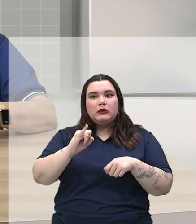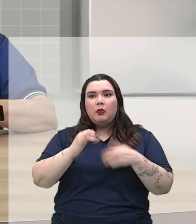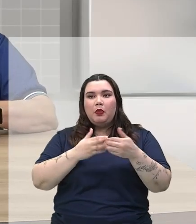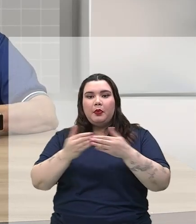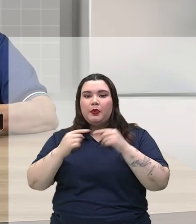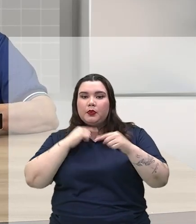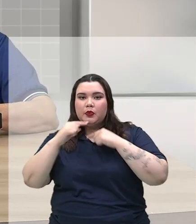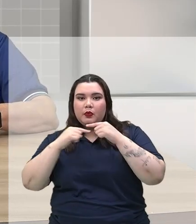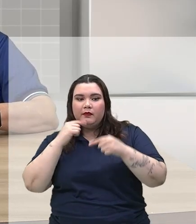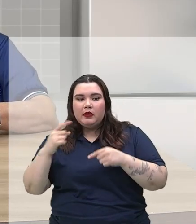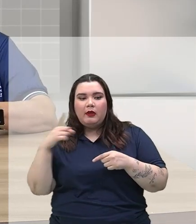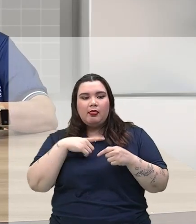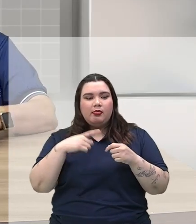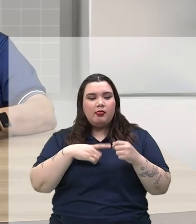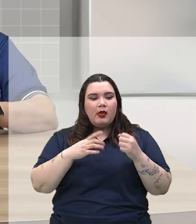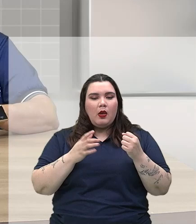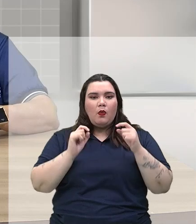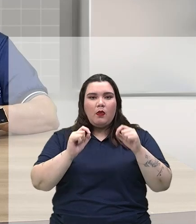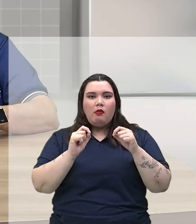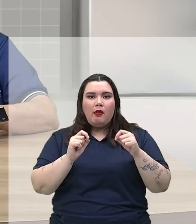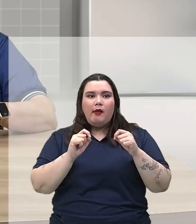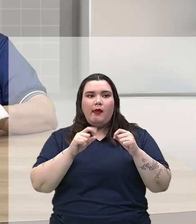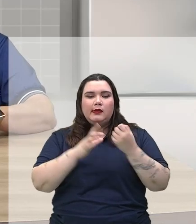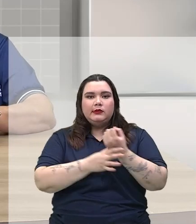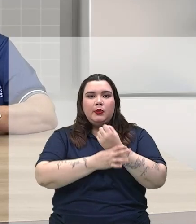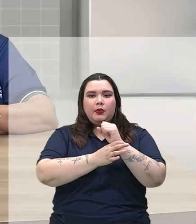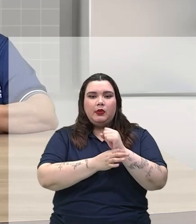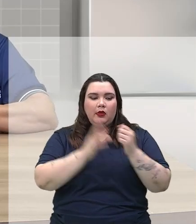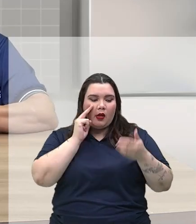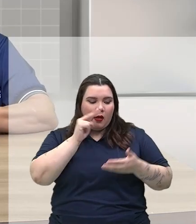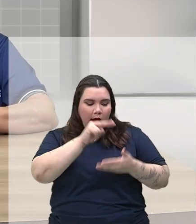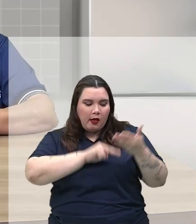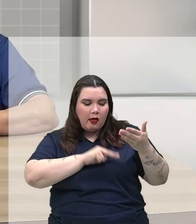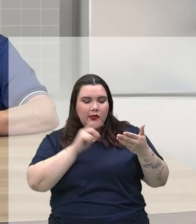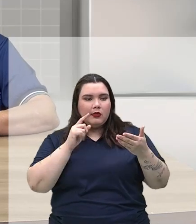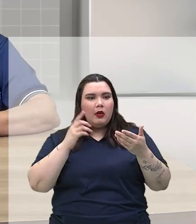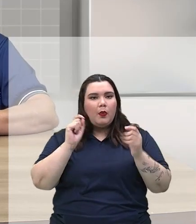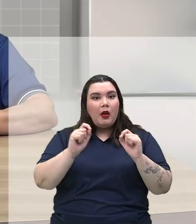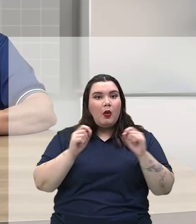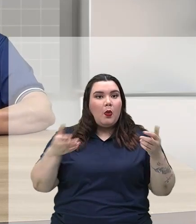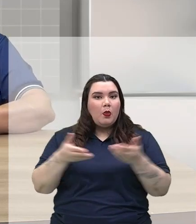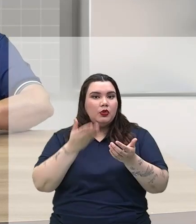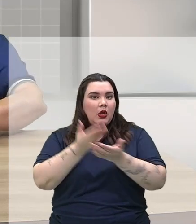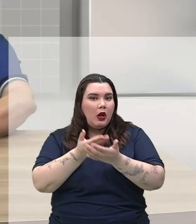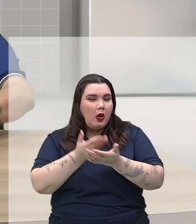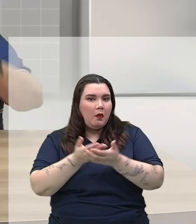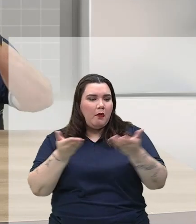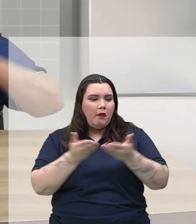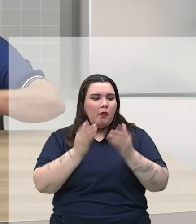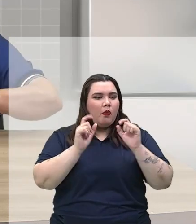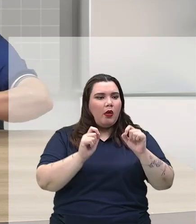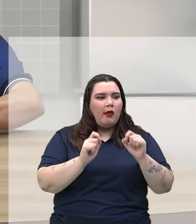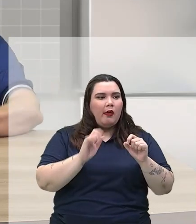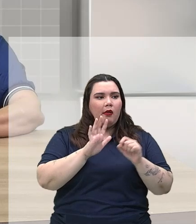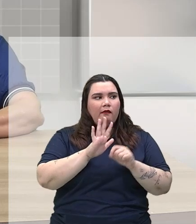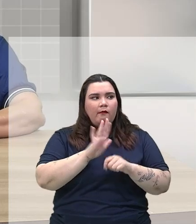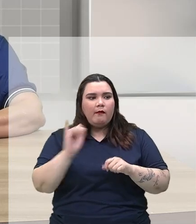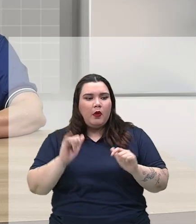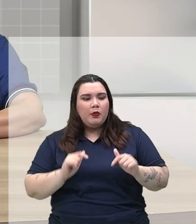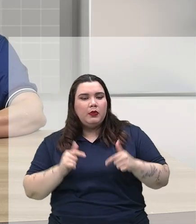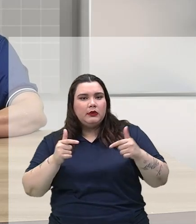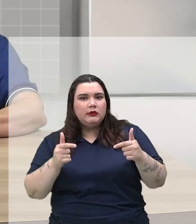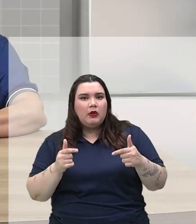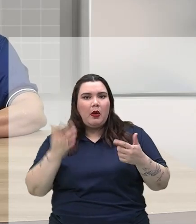componente de forma segura. Eu sei o que vai acontecer na aula de hoje, eu sei o que vai acontecer na aula de amanhã, o que foi trabalhado na aula